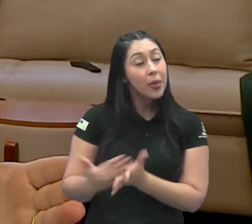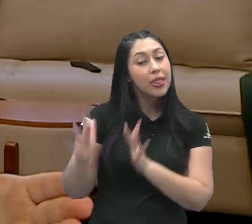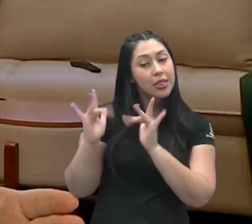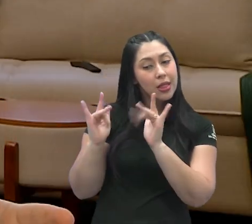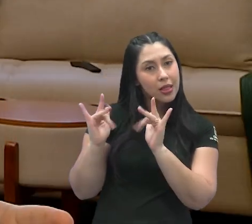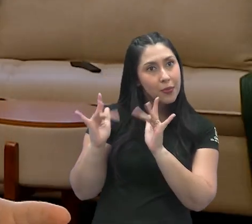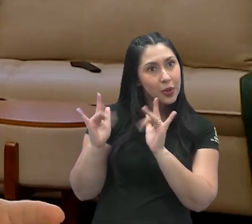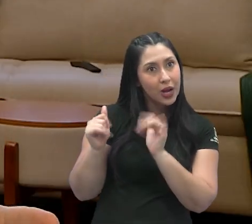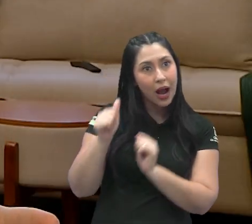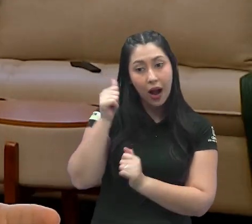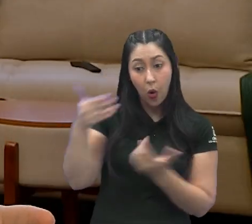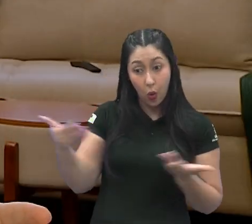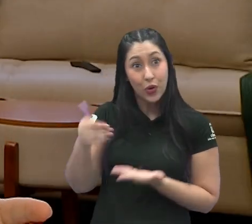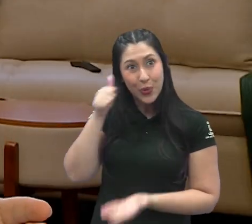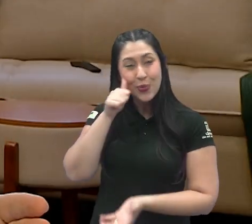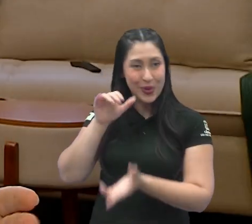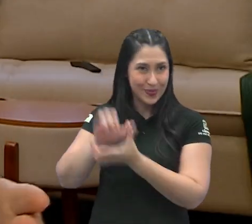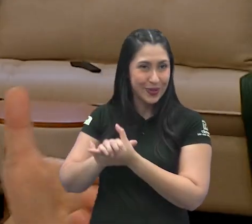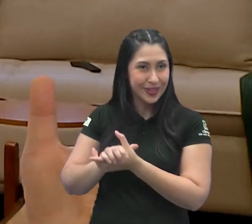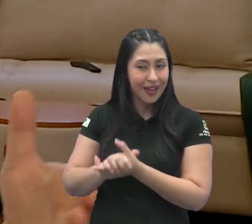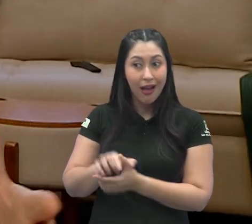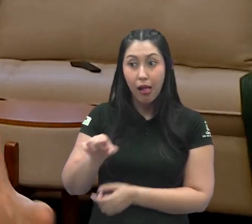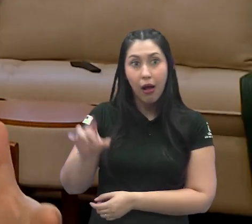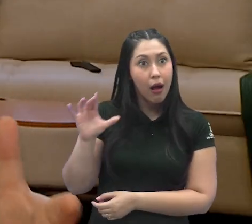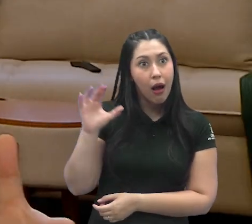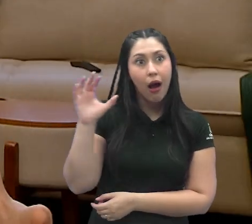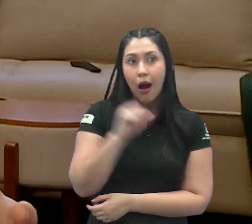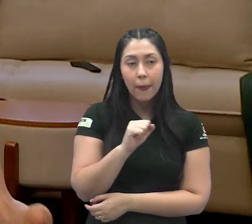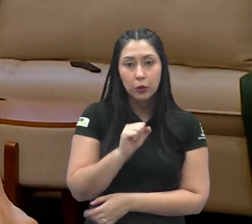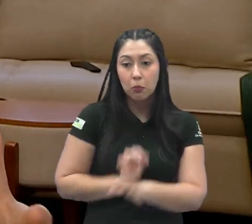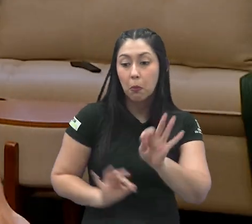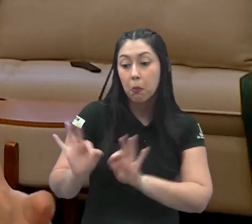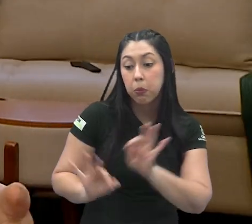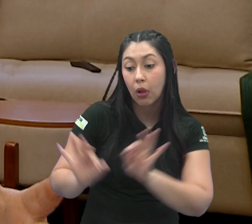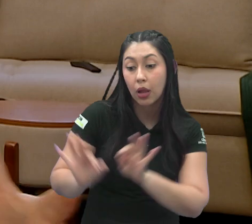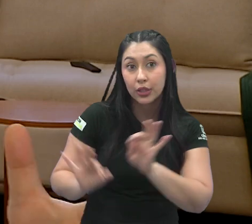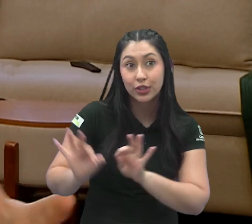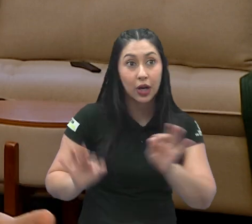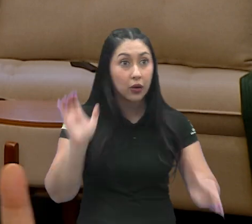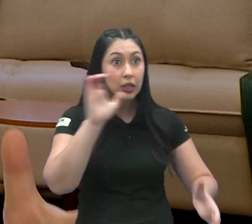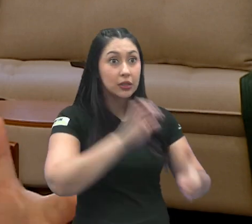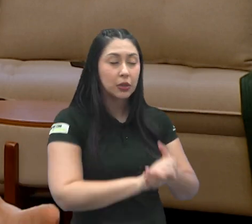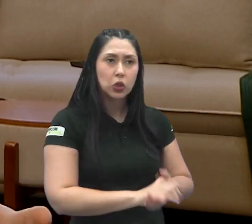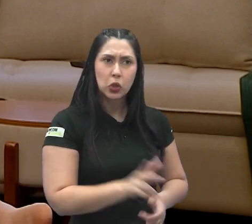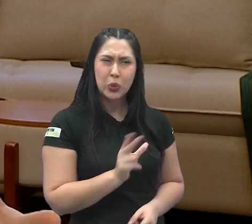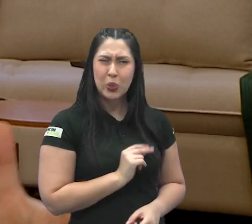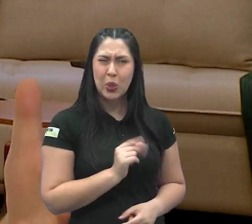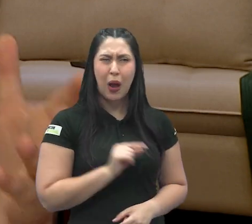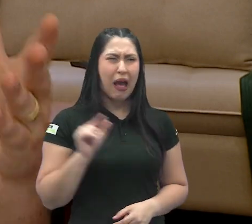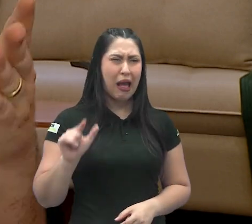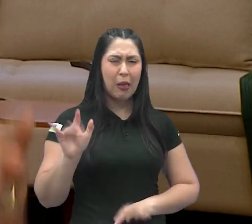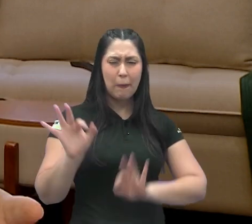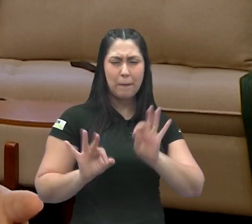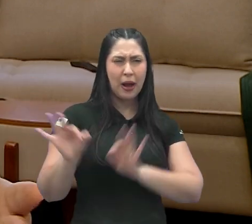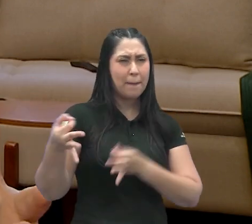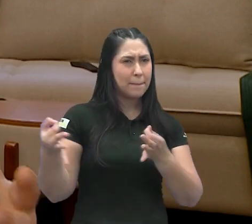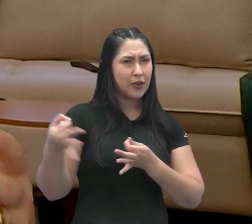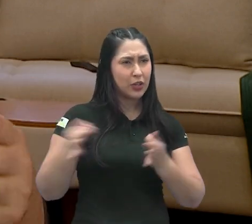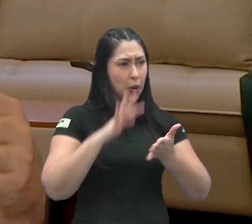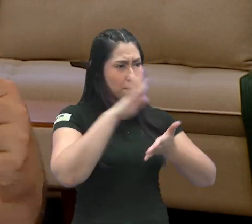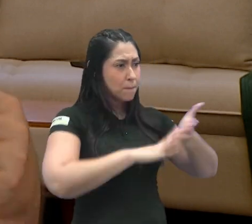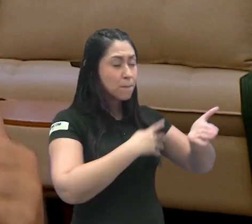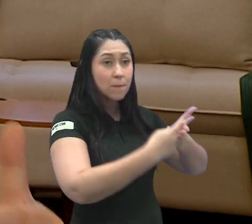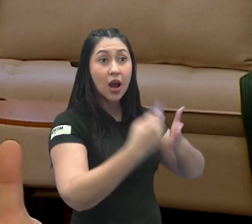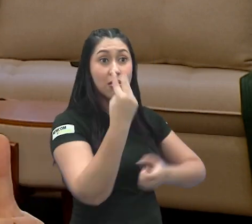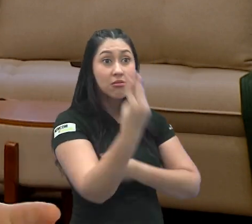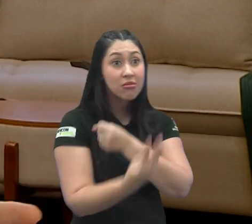Quando eu comecei a namorar com a minha esposa, e ela rapidinho já começou a se planejar para casar, ela é muito organizada. A hora